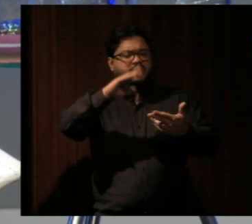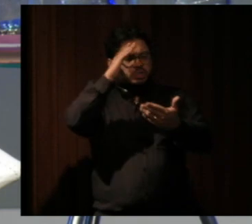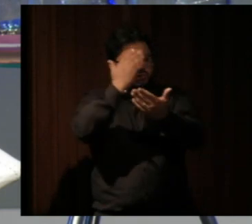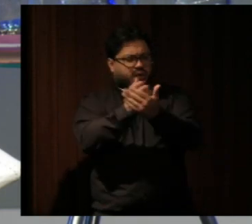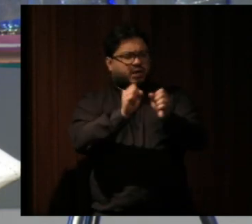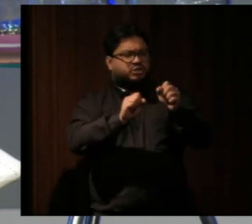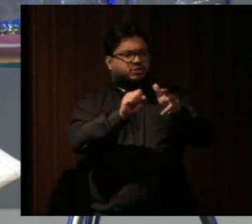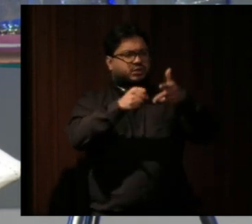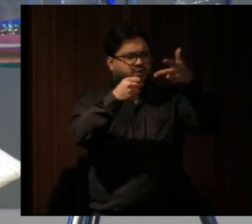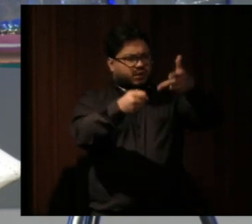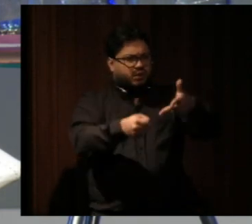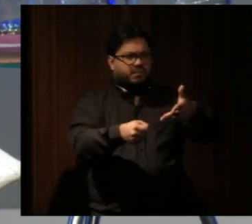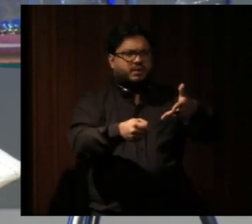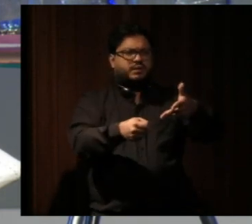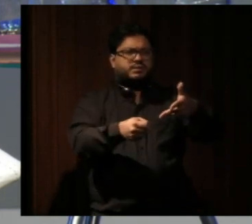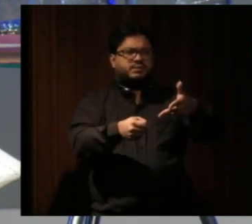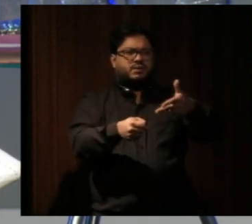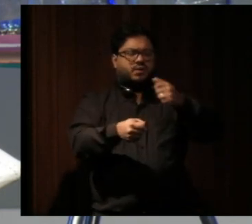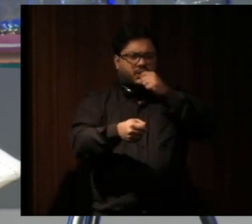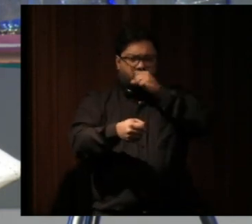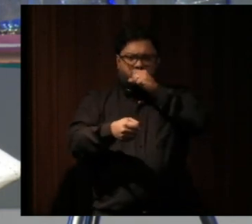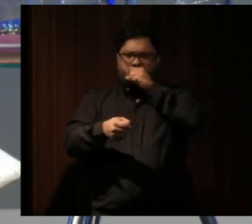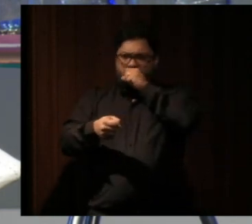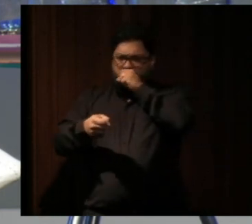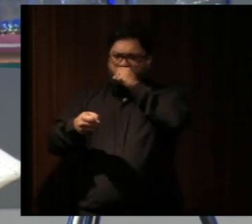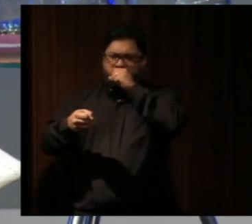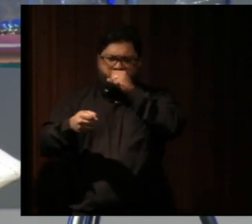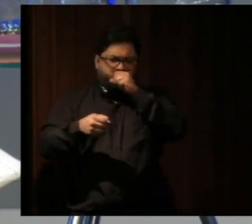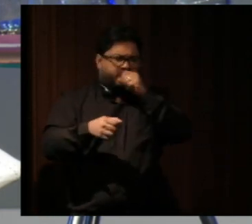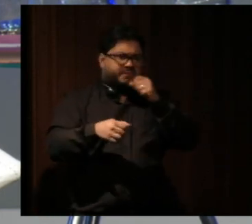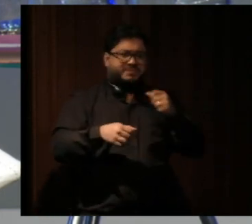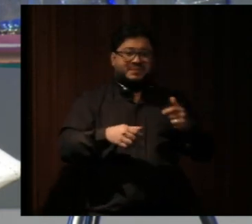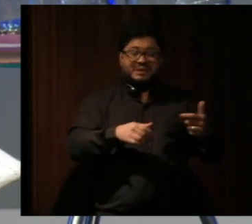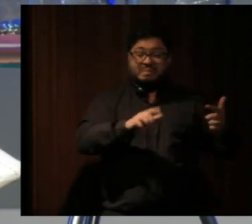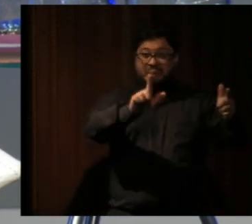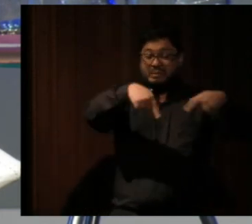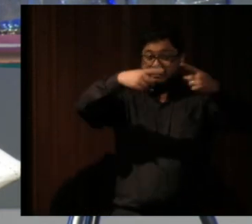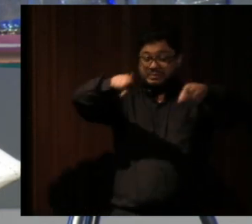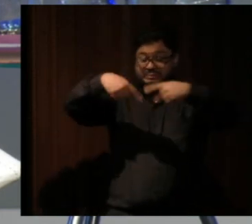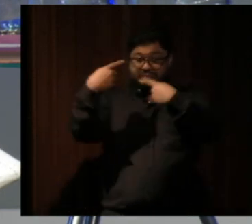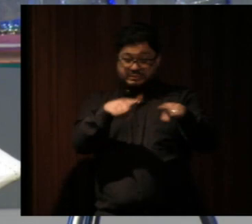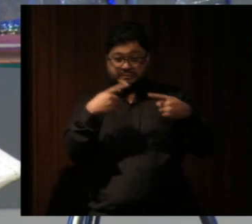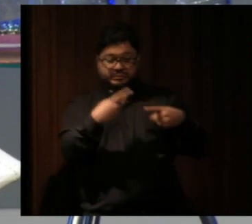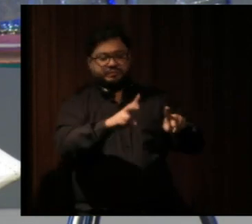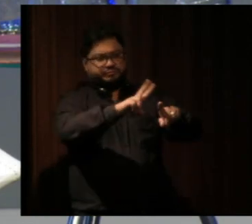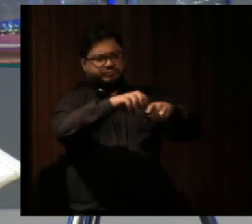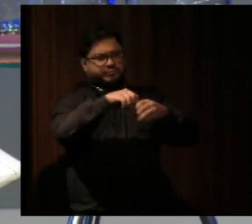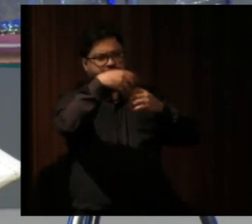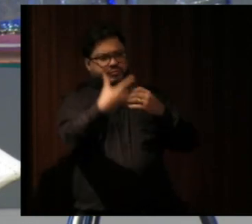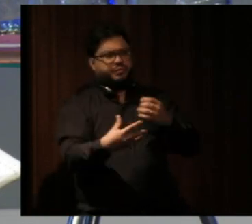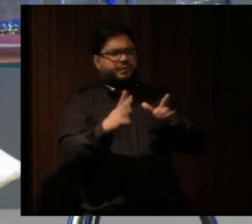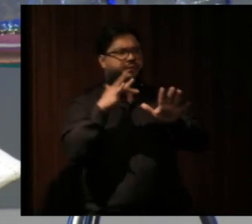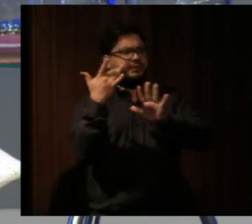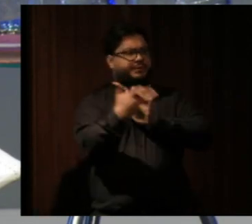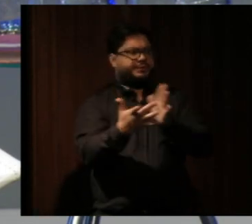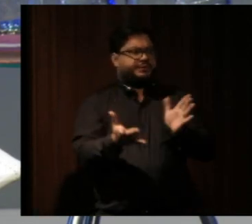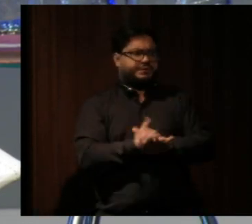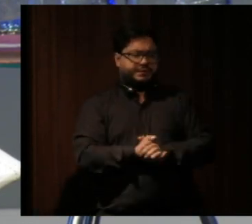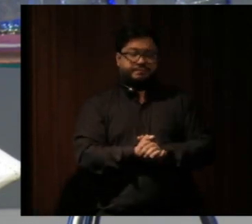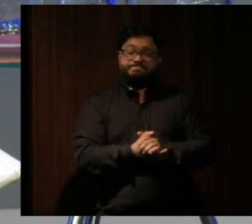Imprensa que tá sendo super atacada pelo por esse tipo de conteúdo em rede social